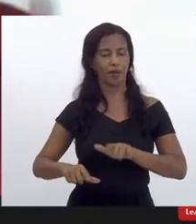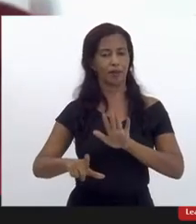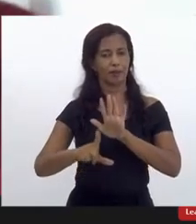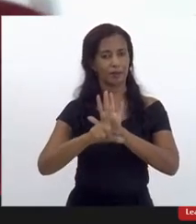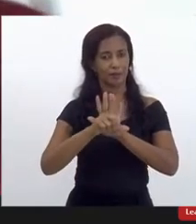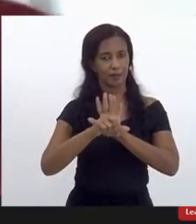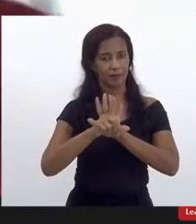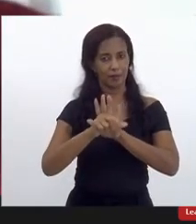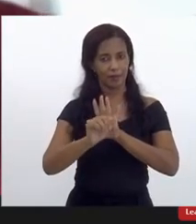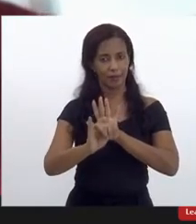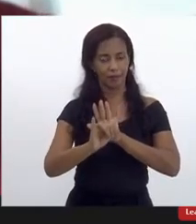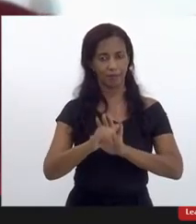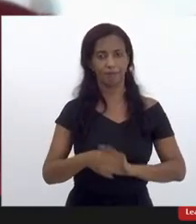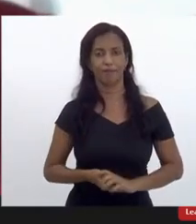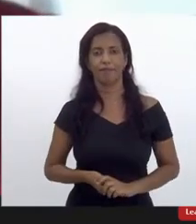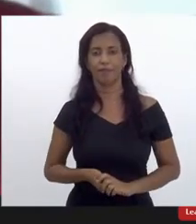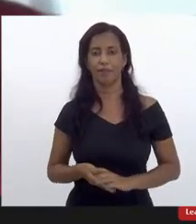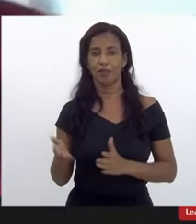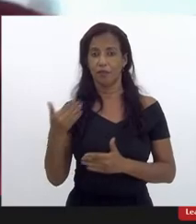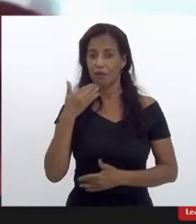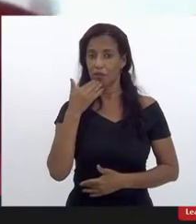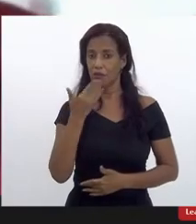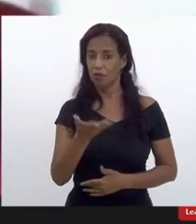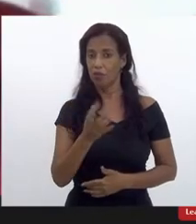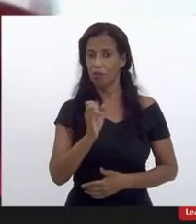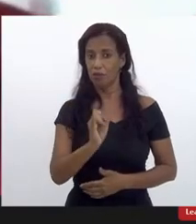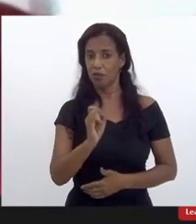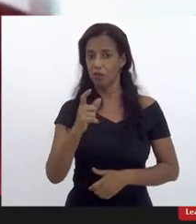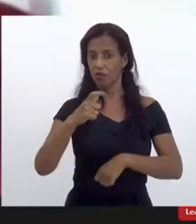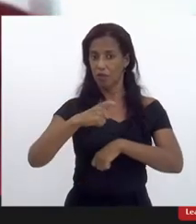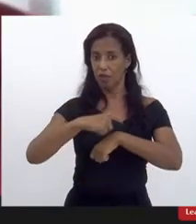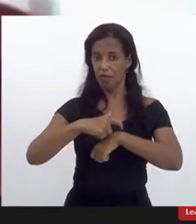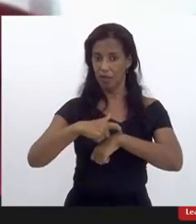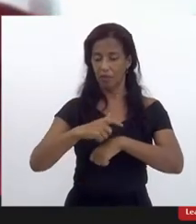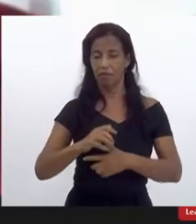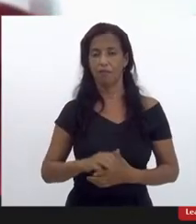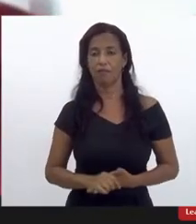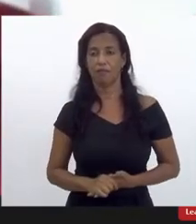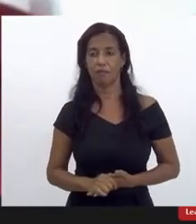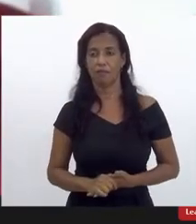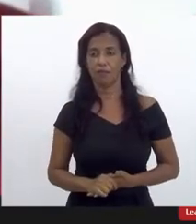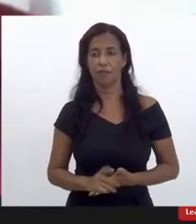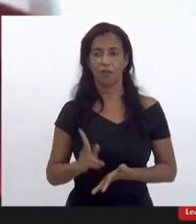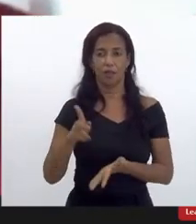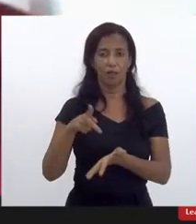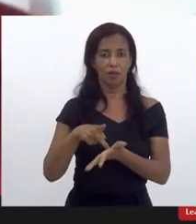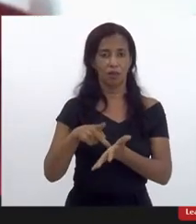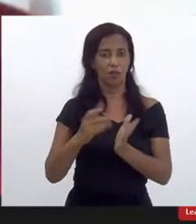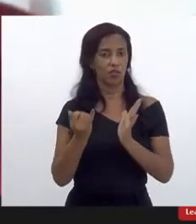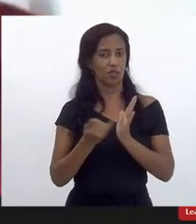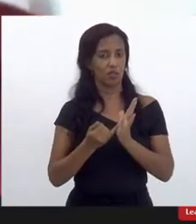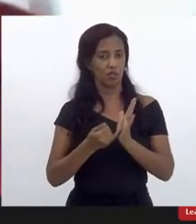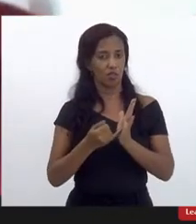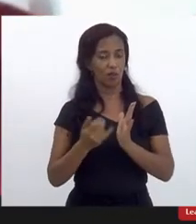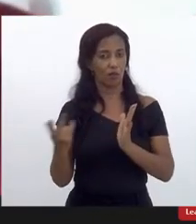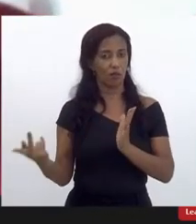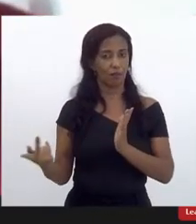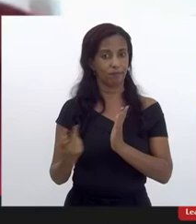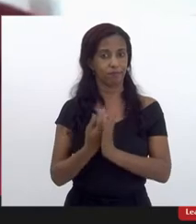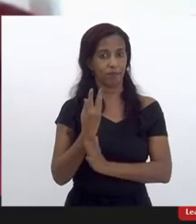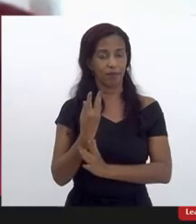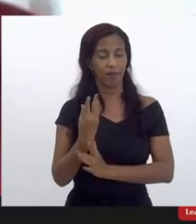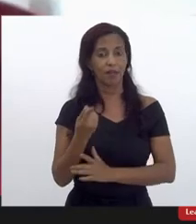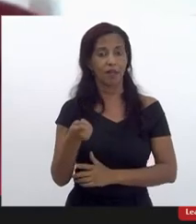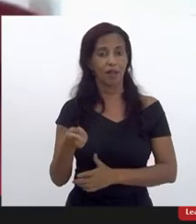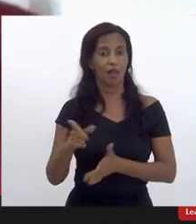Então, faço essa sugestão, se vocês tiverem tempo, né, se realmente esse edital for sair, se ele sair